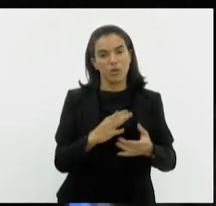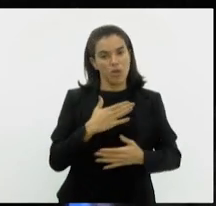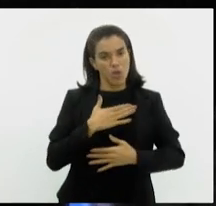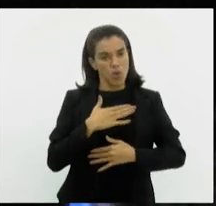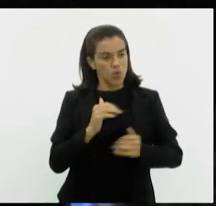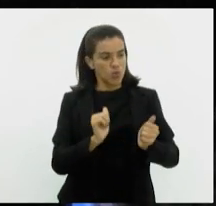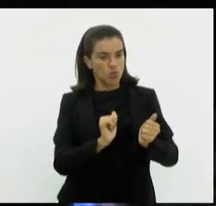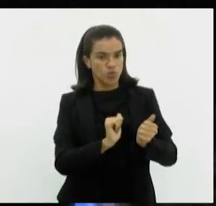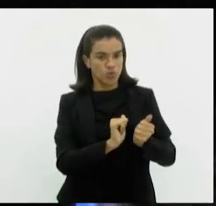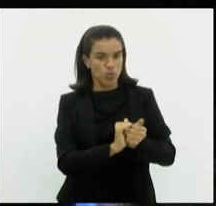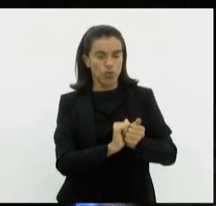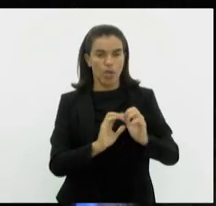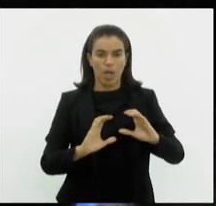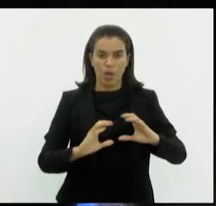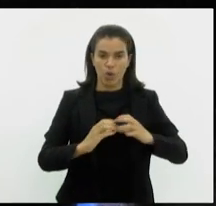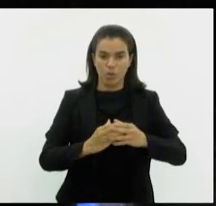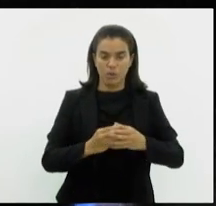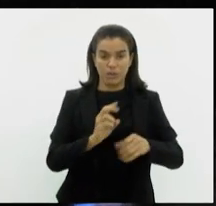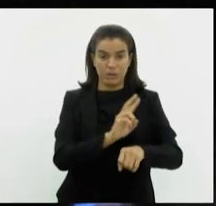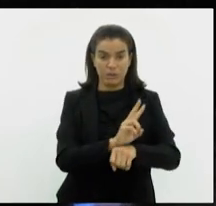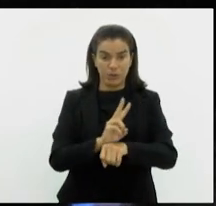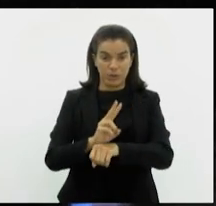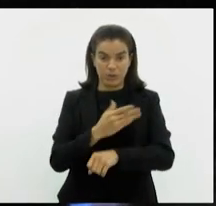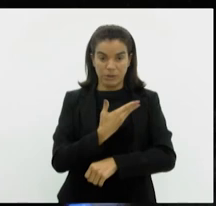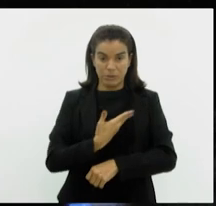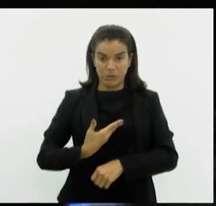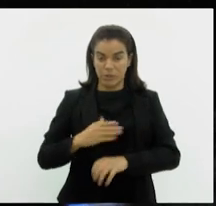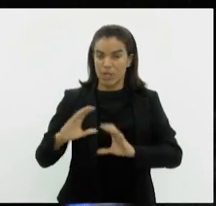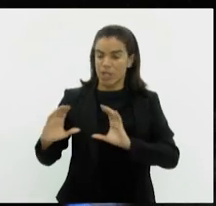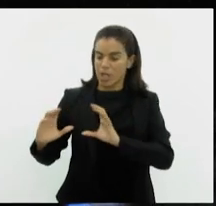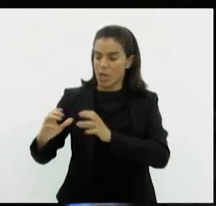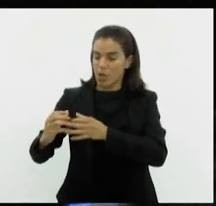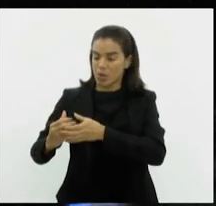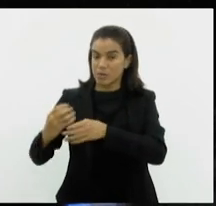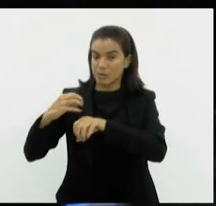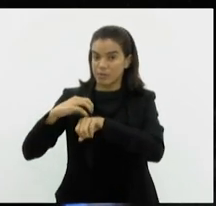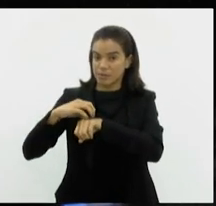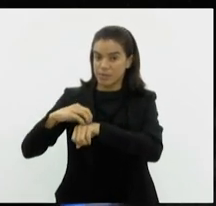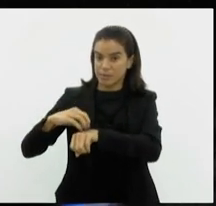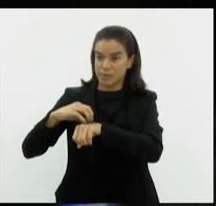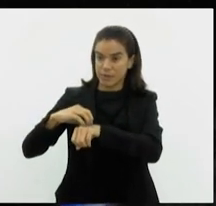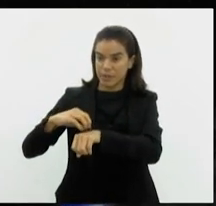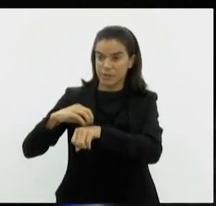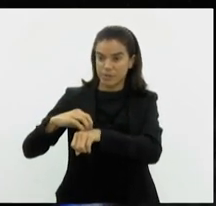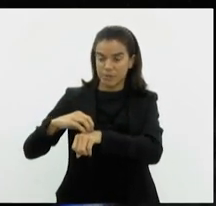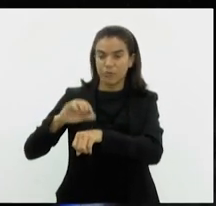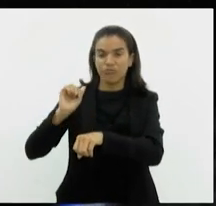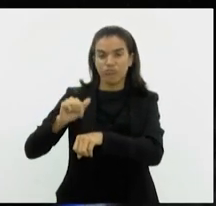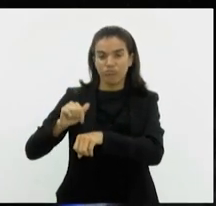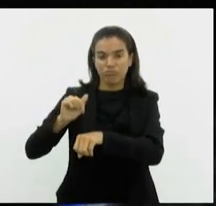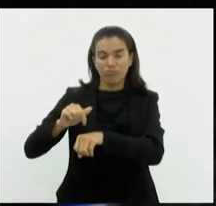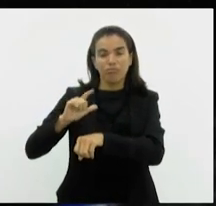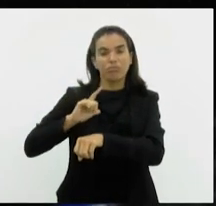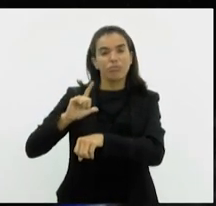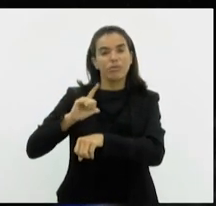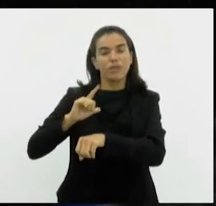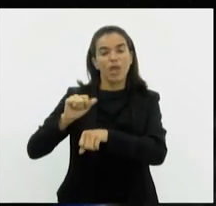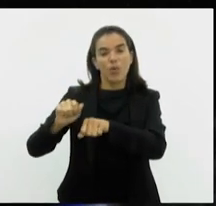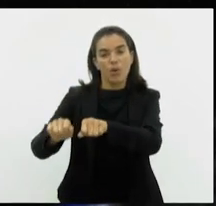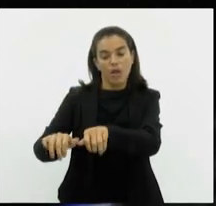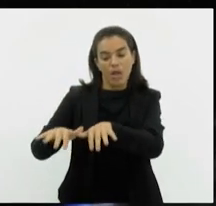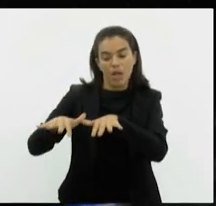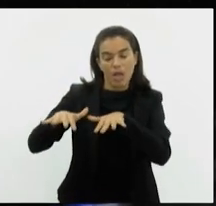junto a comissão de segurança pública e a comissão de transporte para que pudéssemos ter uma audiência